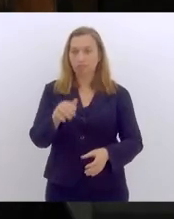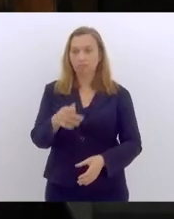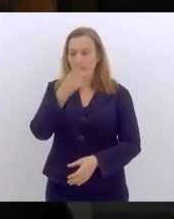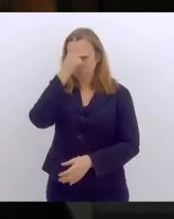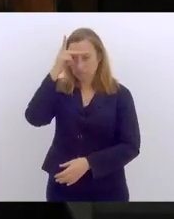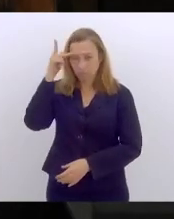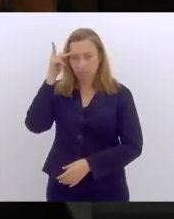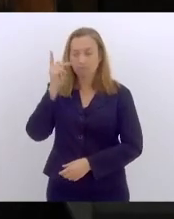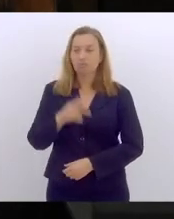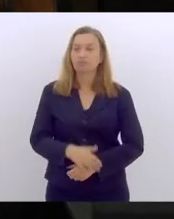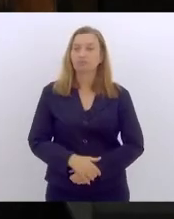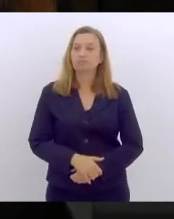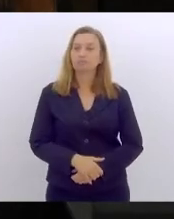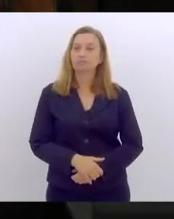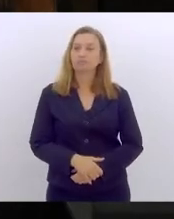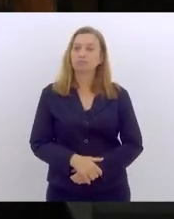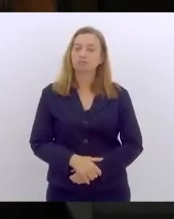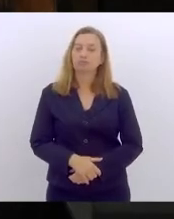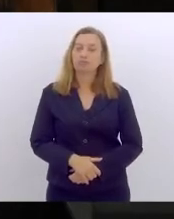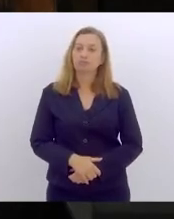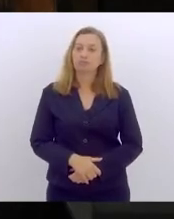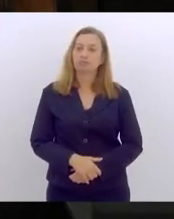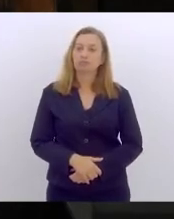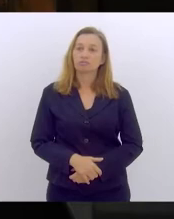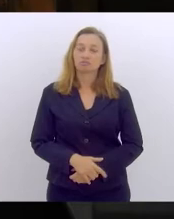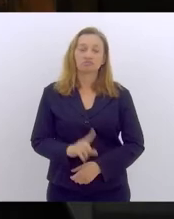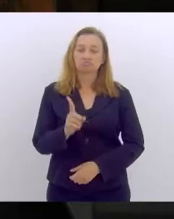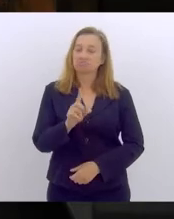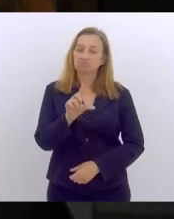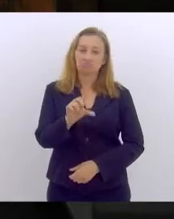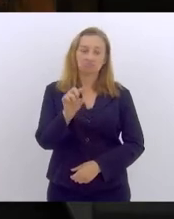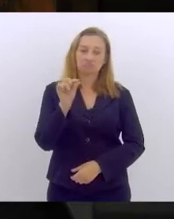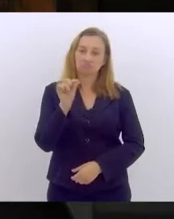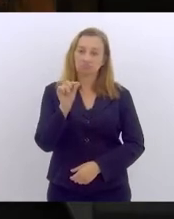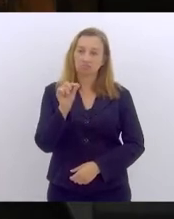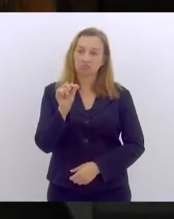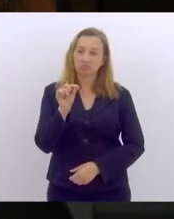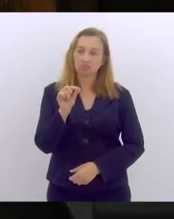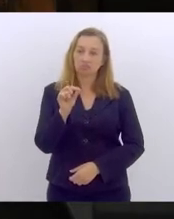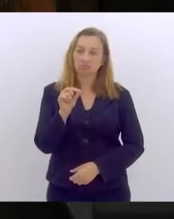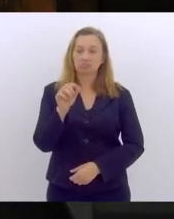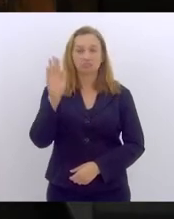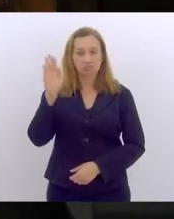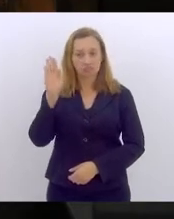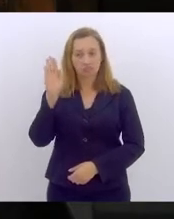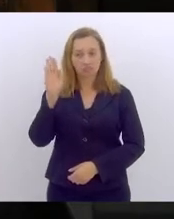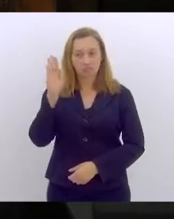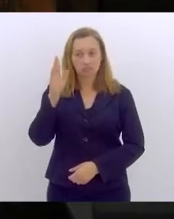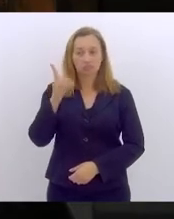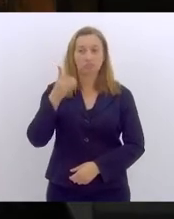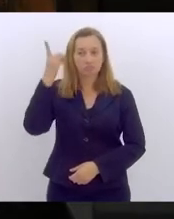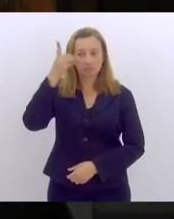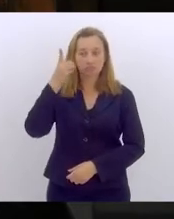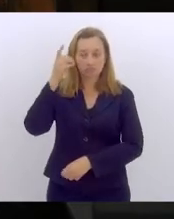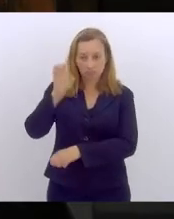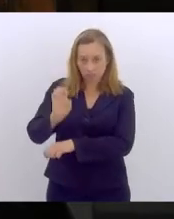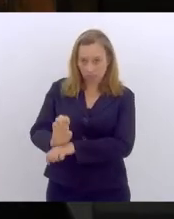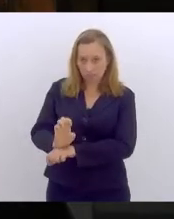eleitorado ainda não escolheu o seu candidato a deputado